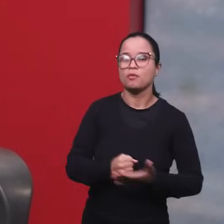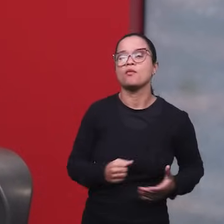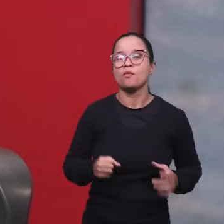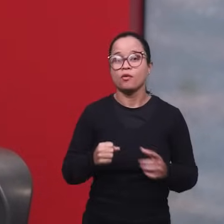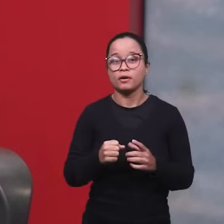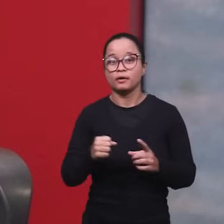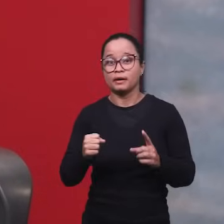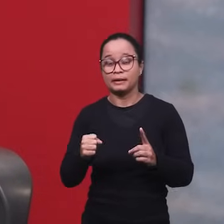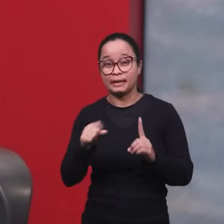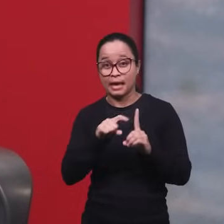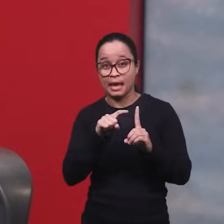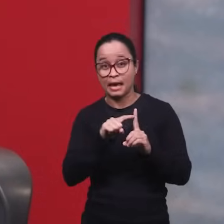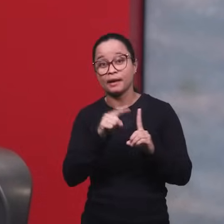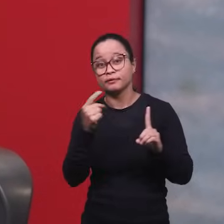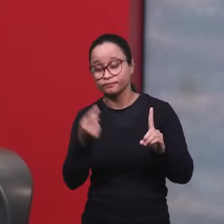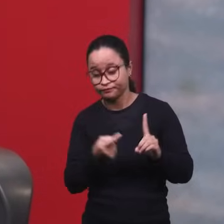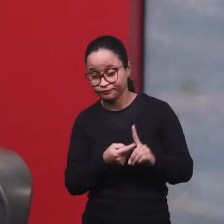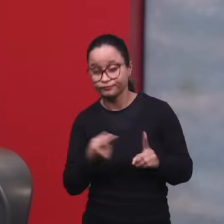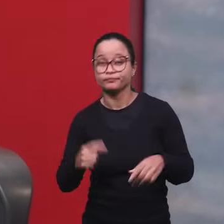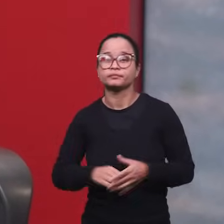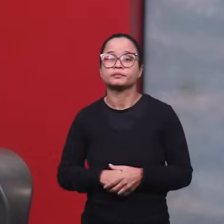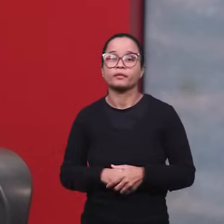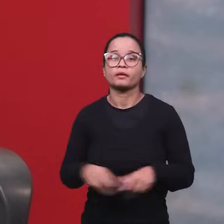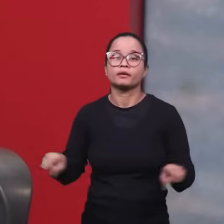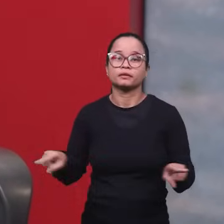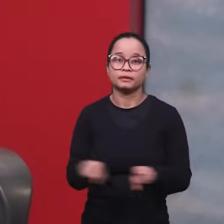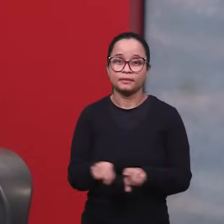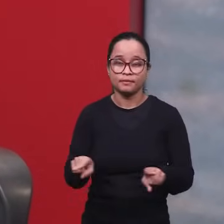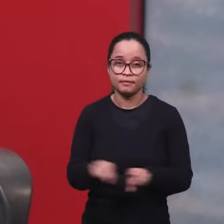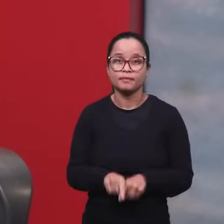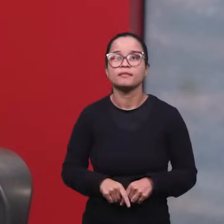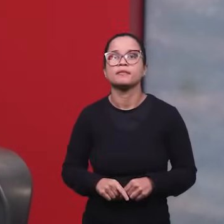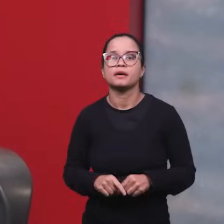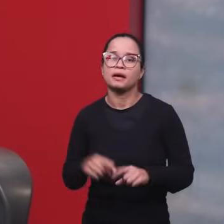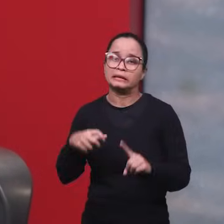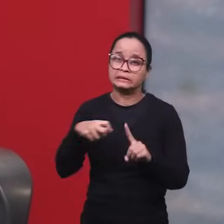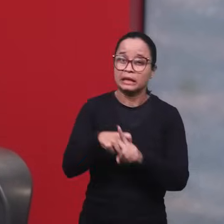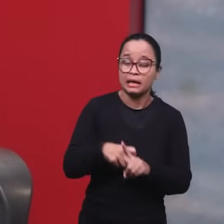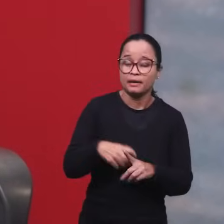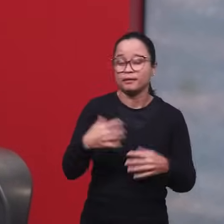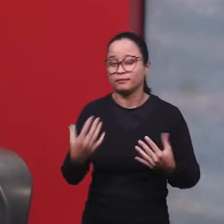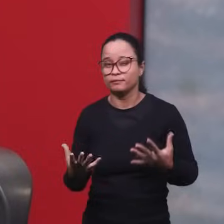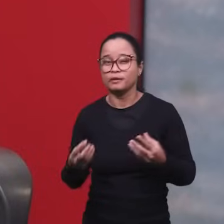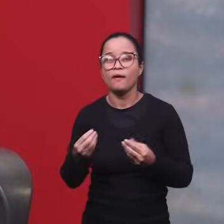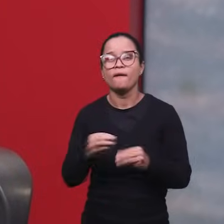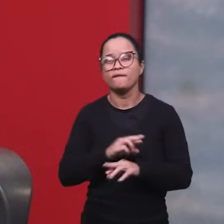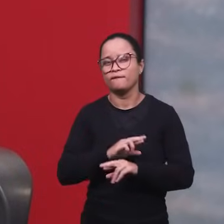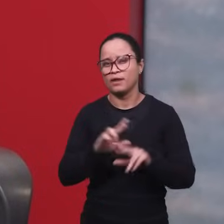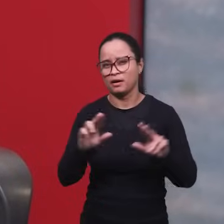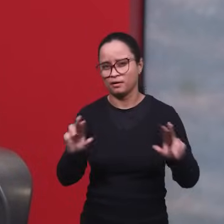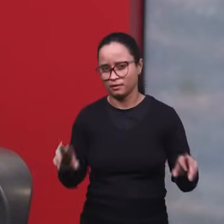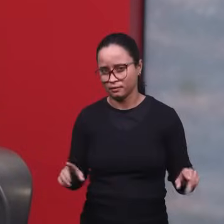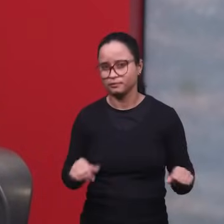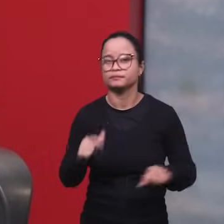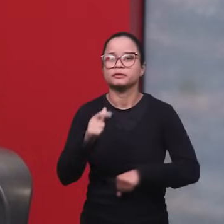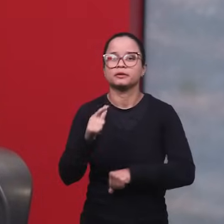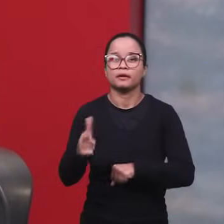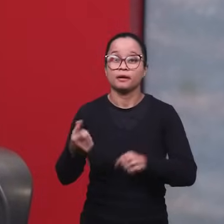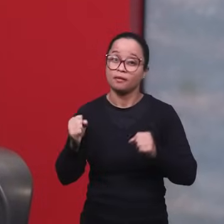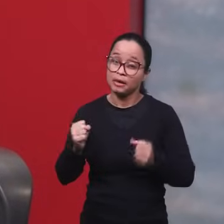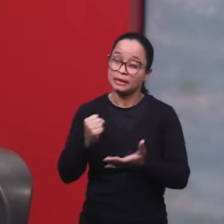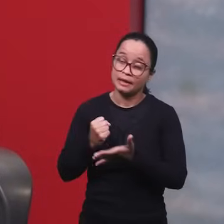maternidade. Inúmeros, há um auxílio acidente, que todo mundo está sujeito. Então, assim, são várias situações, né, que